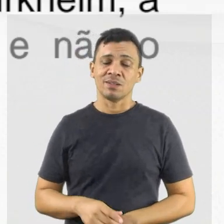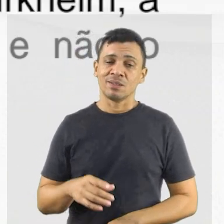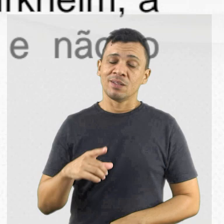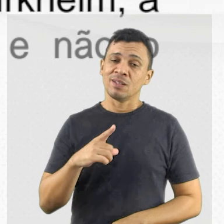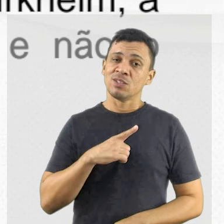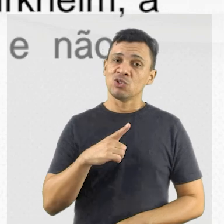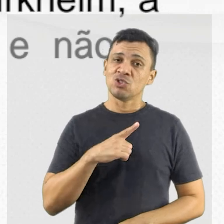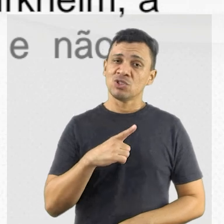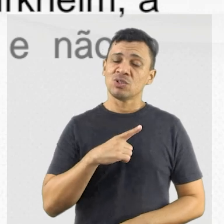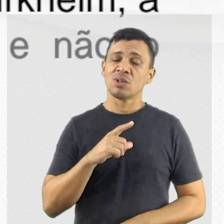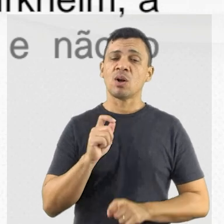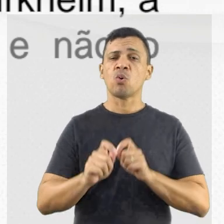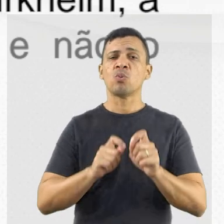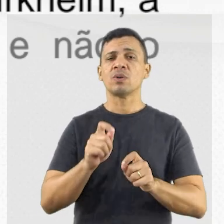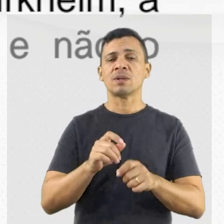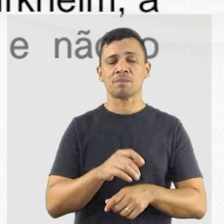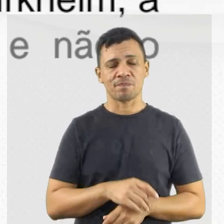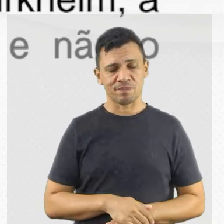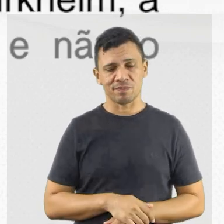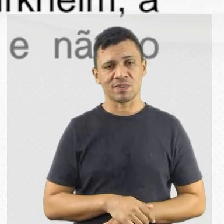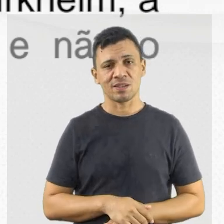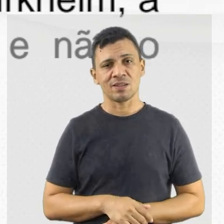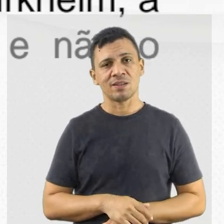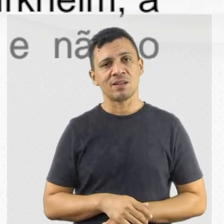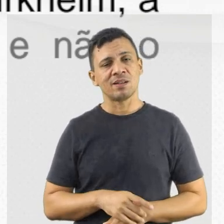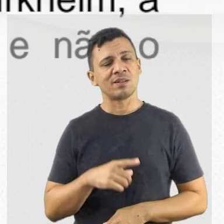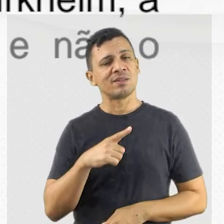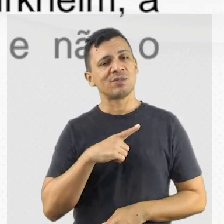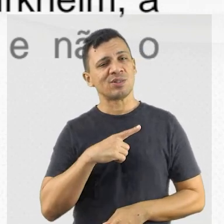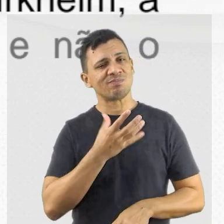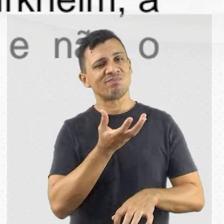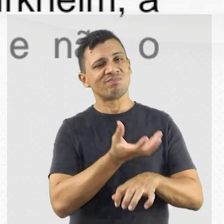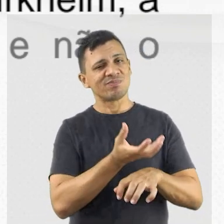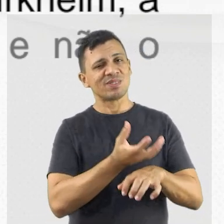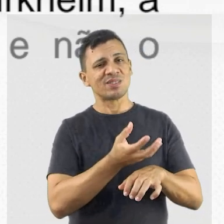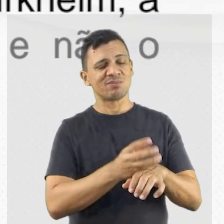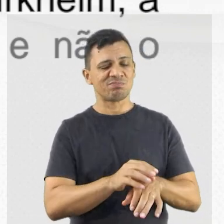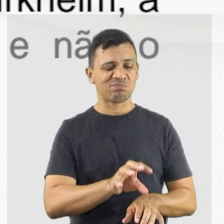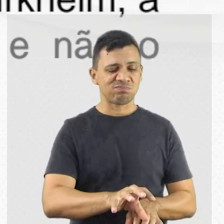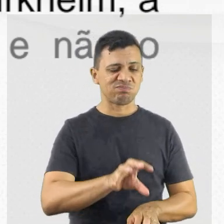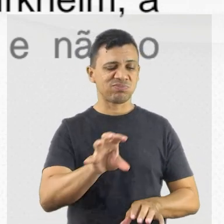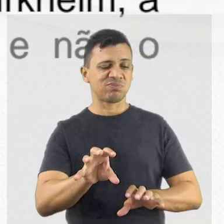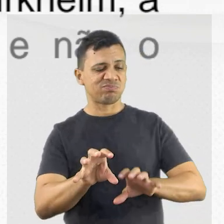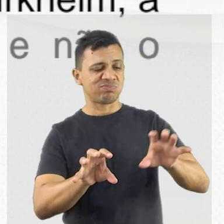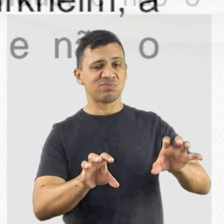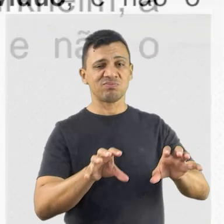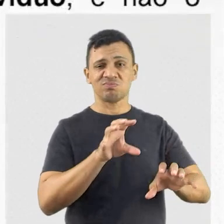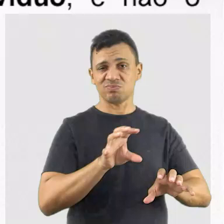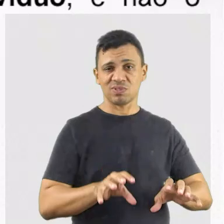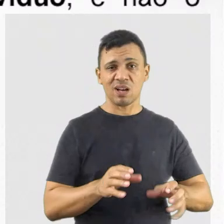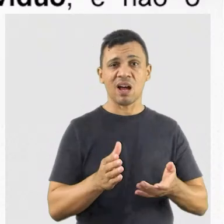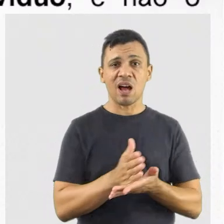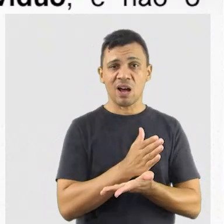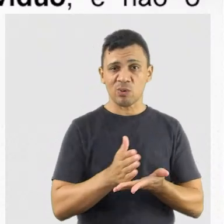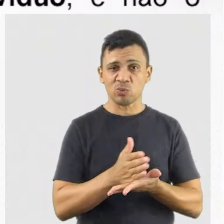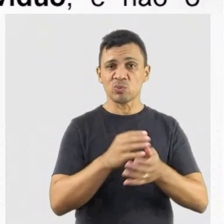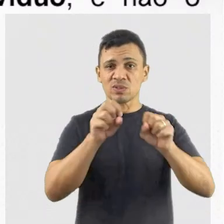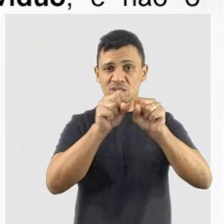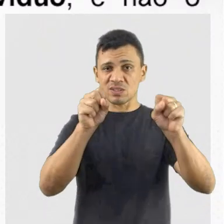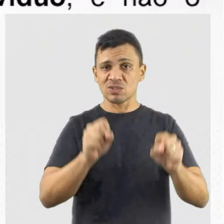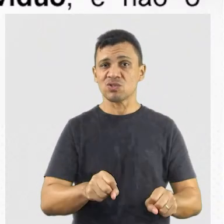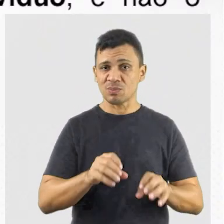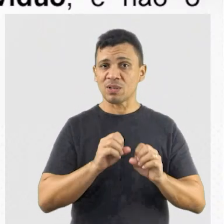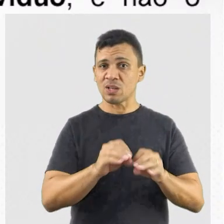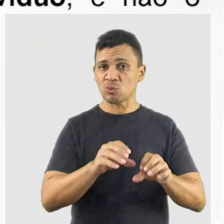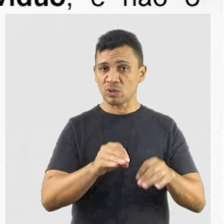São todas regras que estão colocadas no mundo há muito tempo e que os indivíduos necessitam delas para viver em sociedade. Vejam,